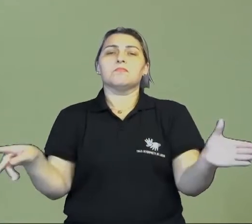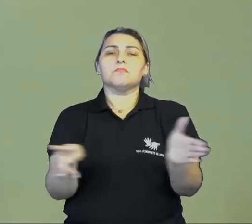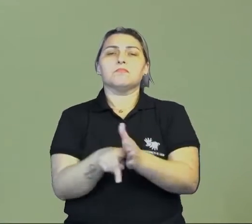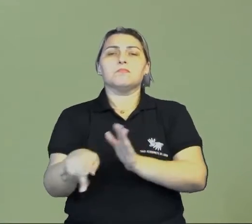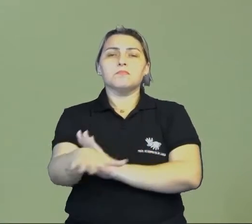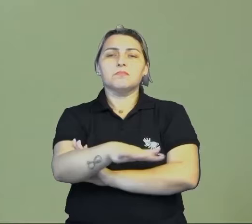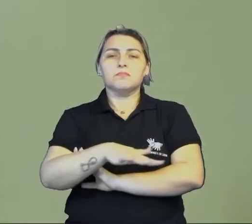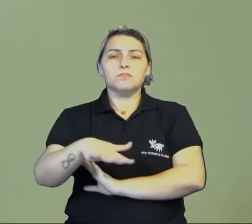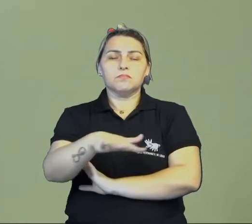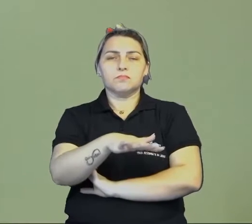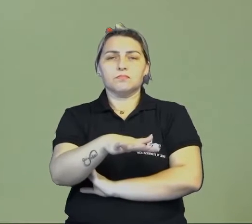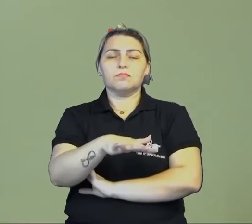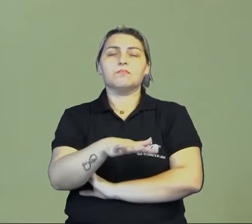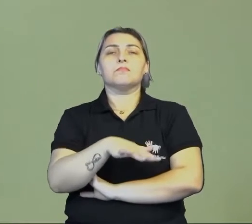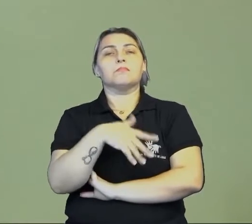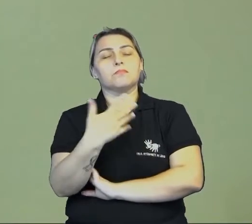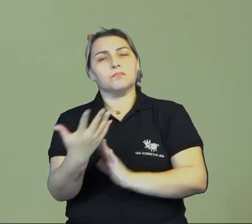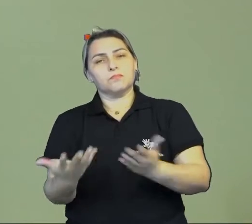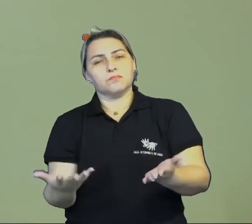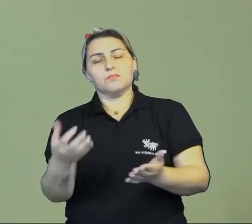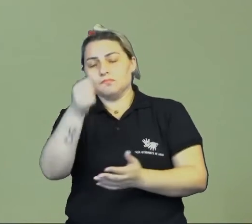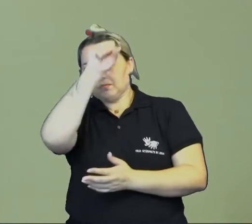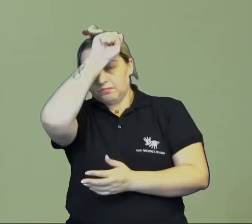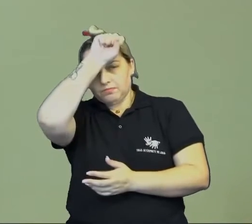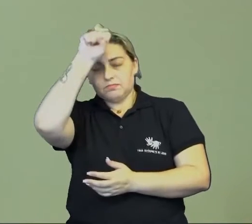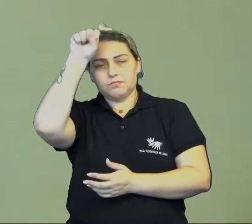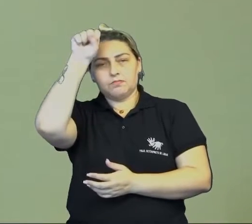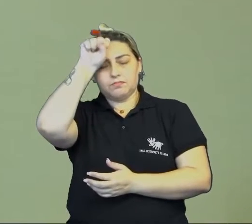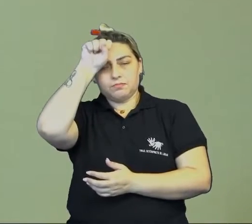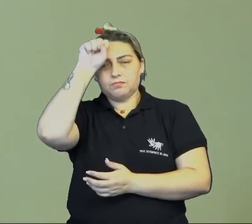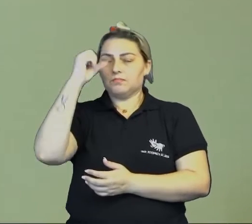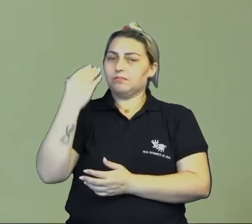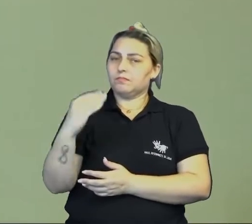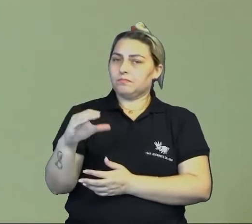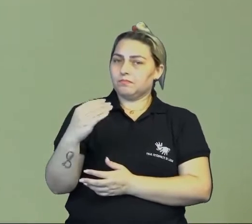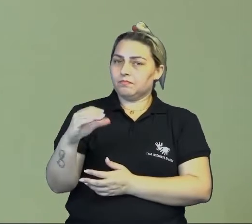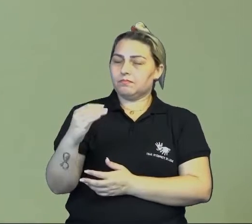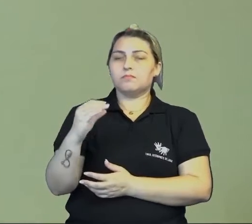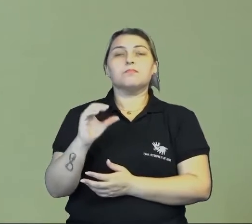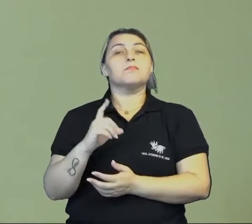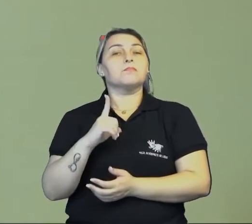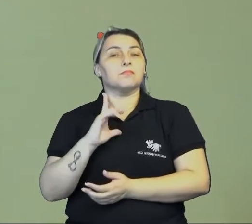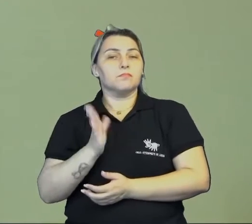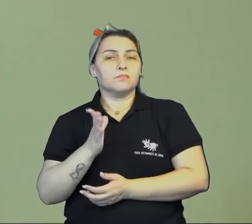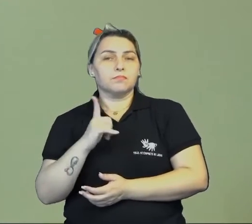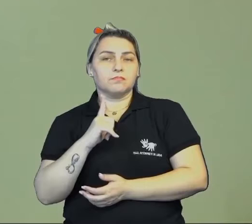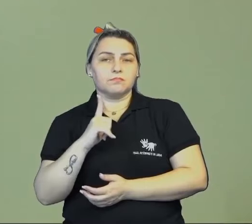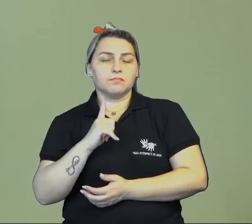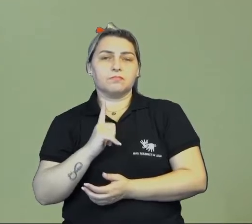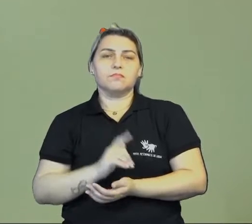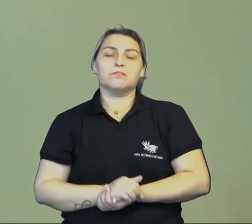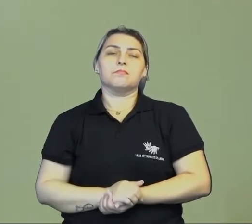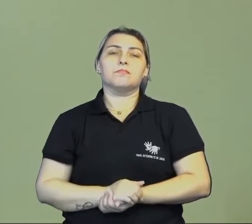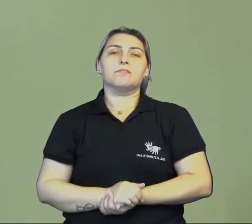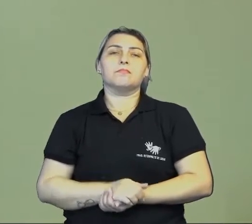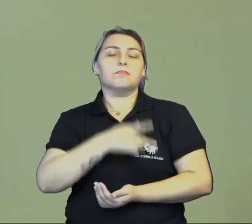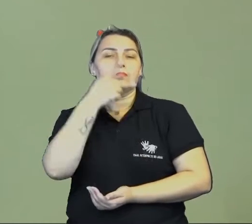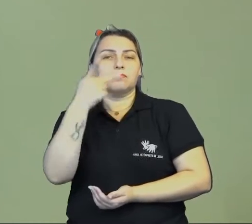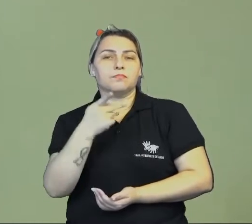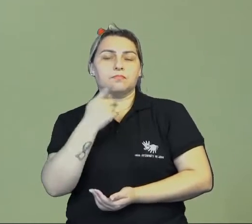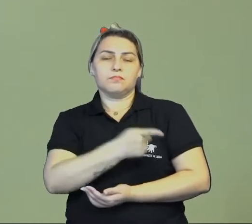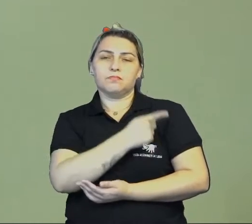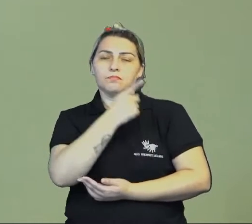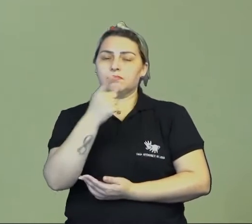sociedade. Então, nem sempre a sociologia ela foi uma ciência existente. E eu afirmo a